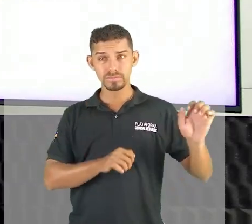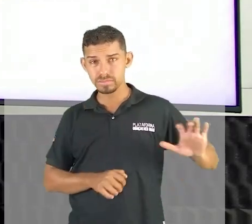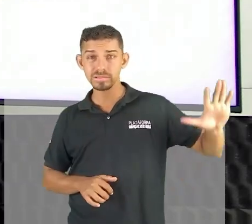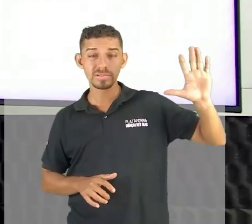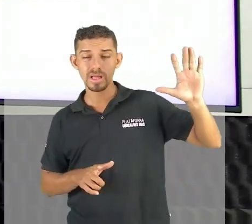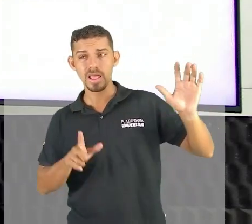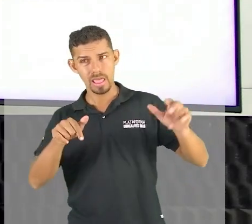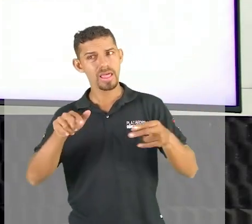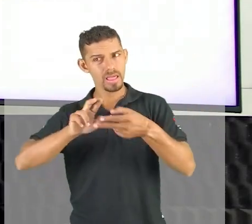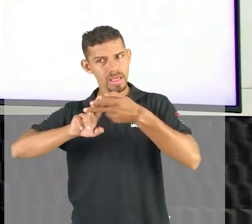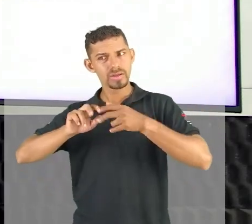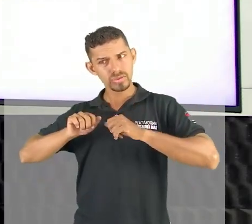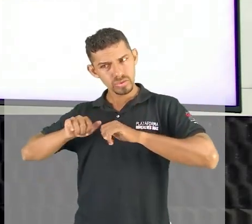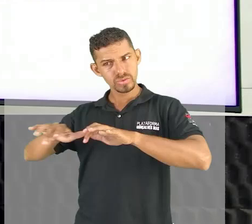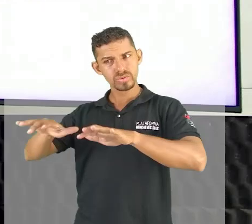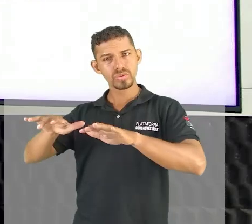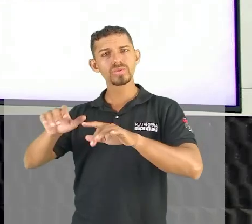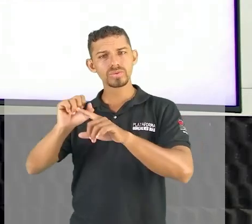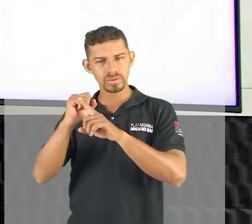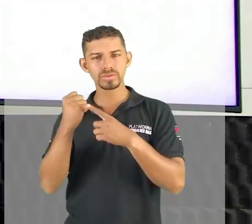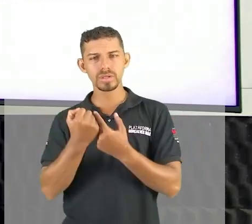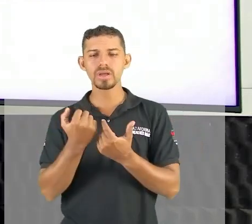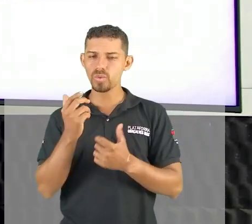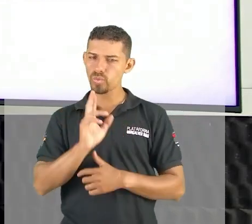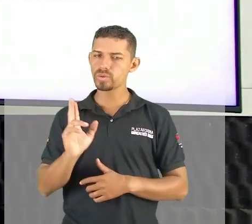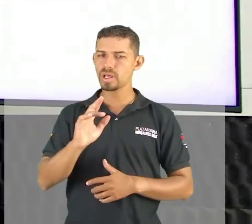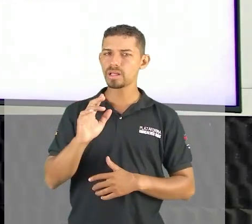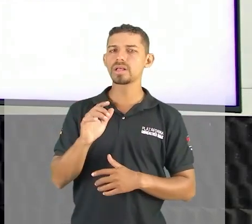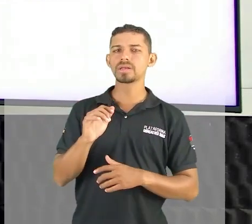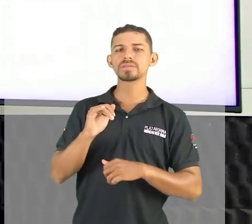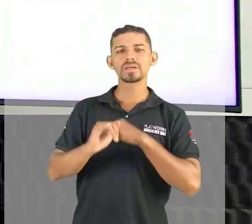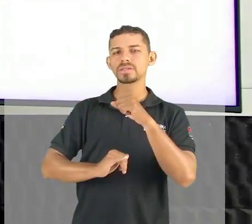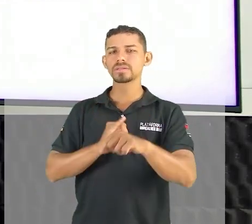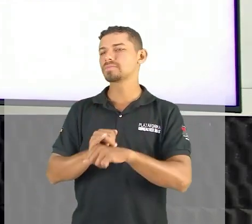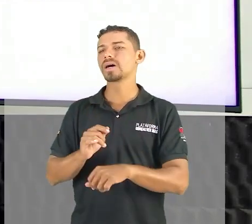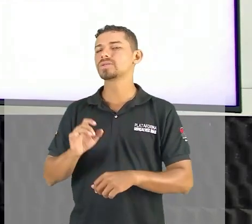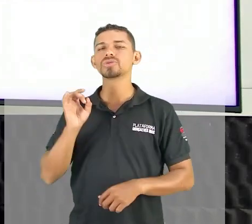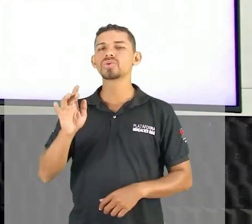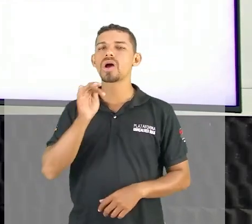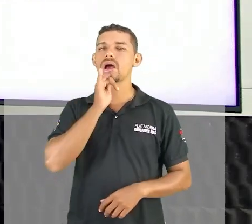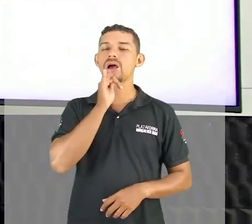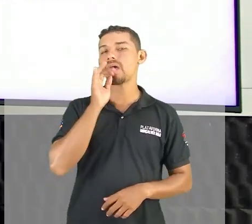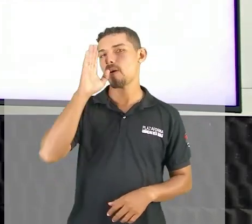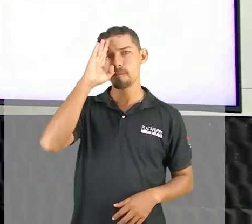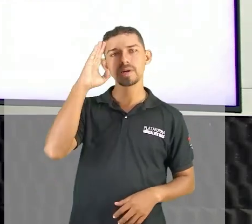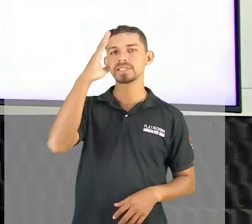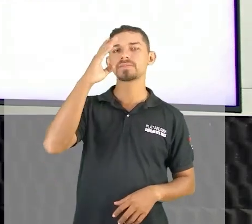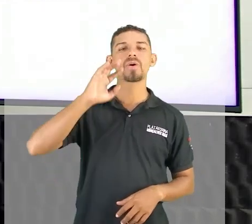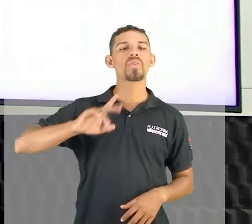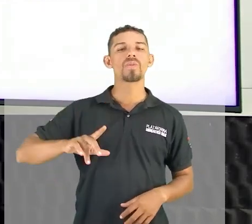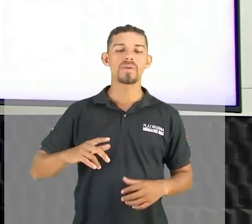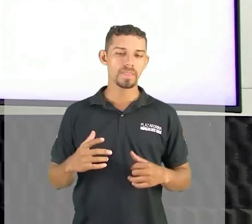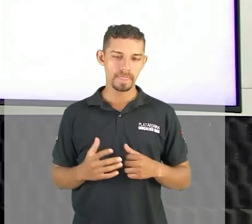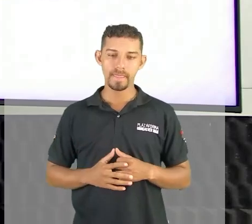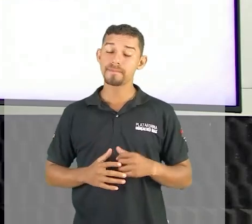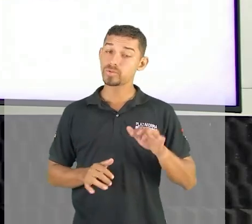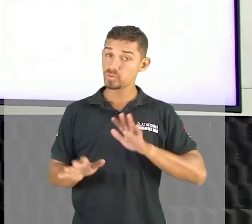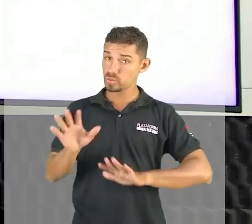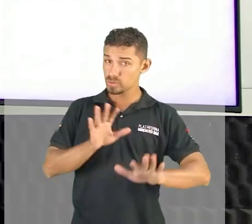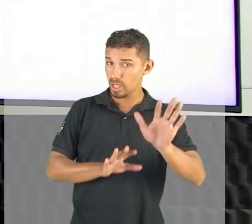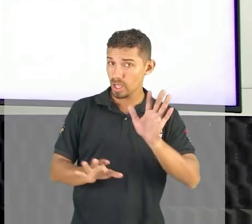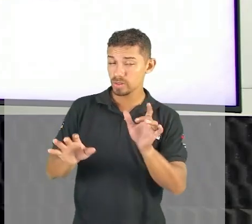um meio de mobilização social muito é utilizado na internet mas a gente não percebe mostrando que ele é o principal né então a gente tem que ter cuidado